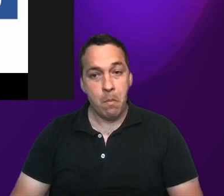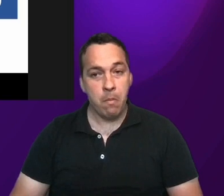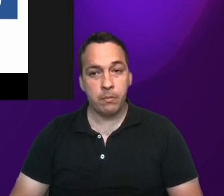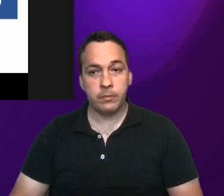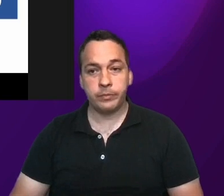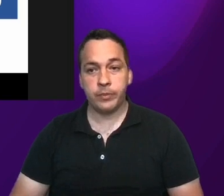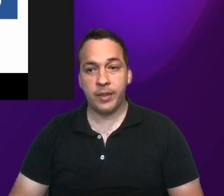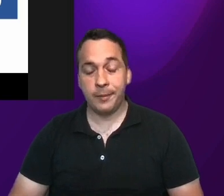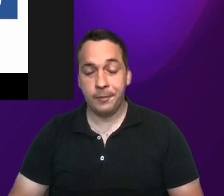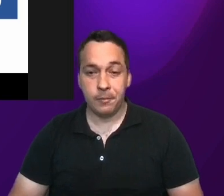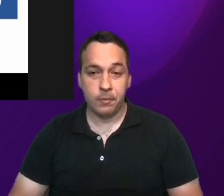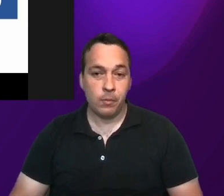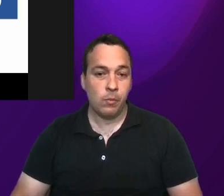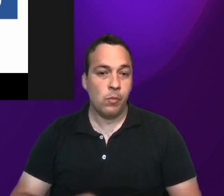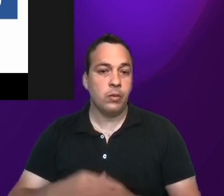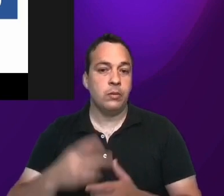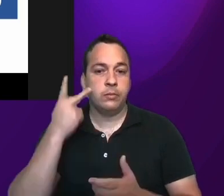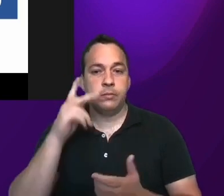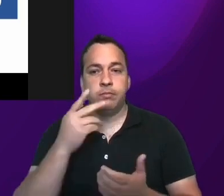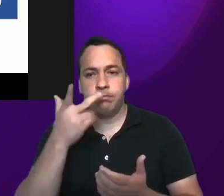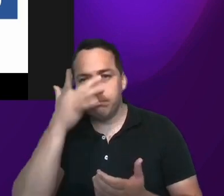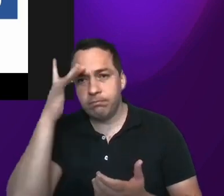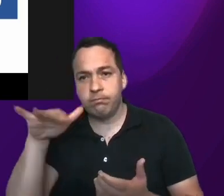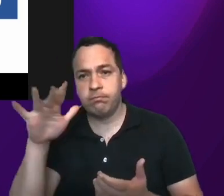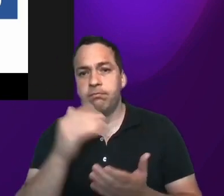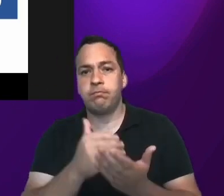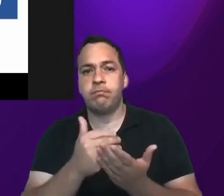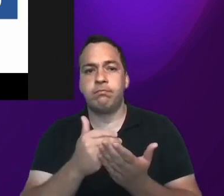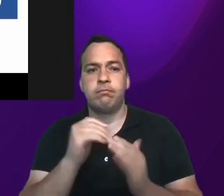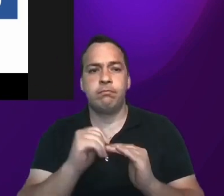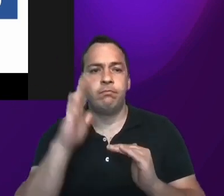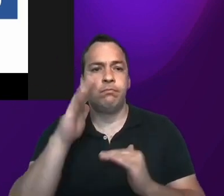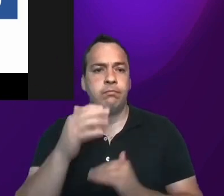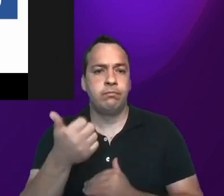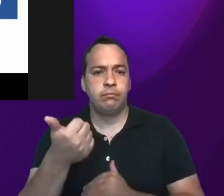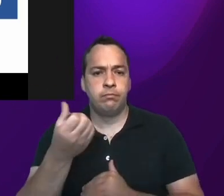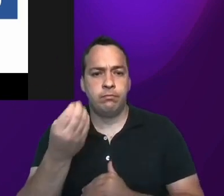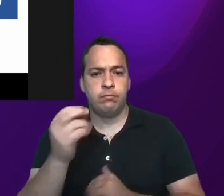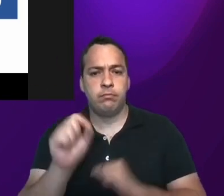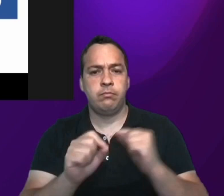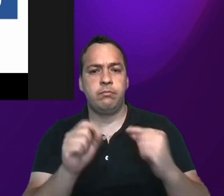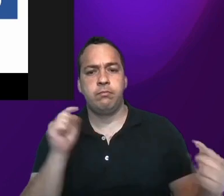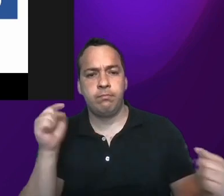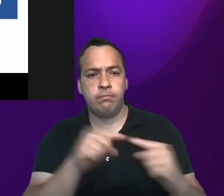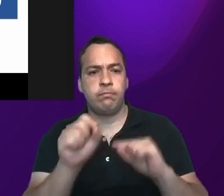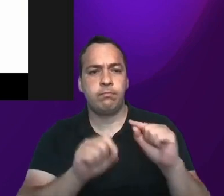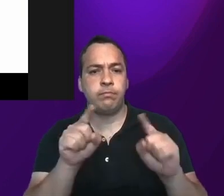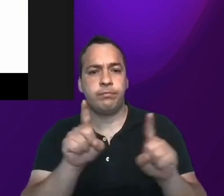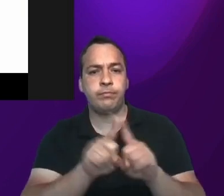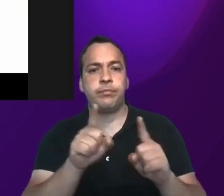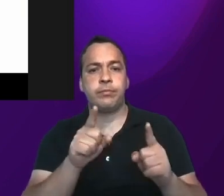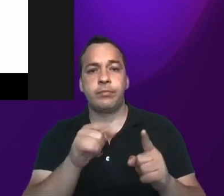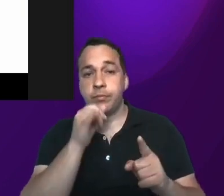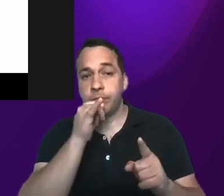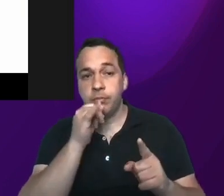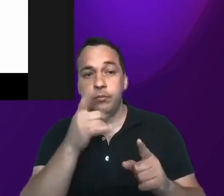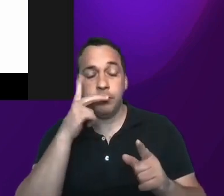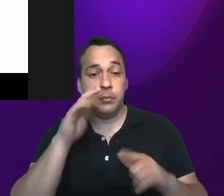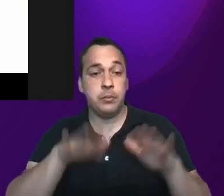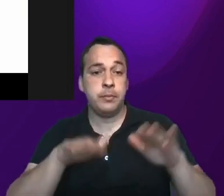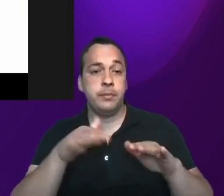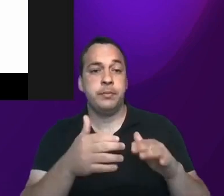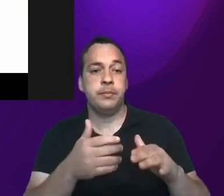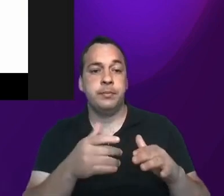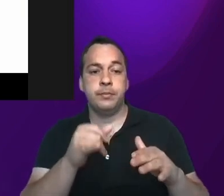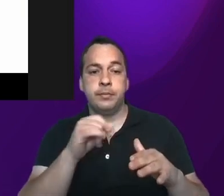com uma sistólica maior que 160 é associado a uma maior motilidade. Isso em pacientes crônicos, né? A gente sabe